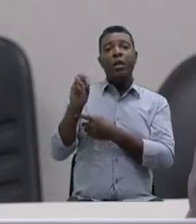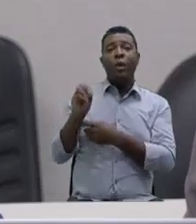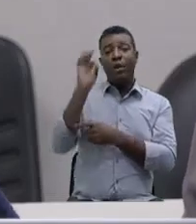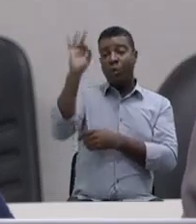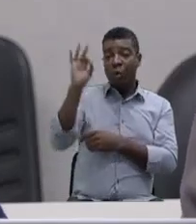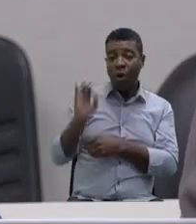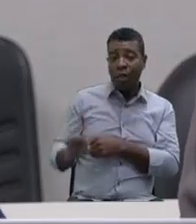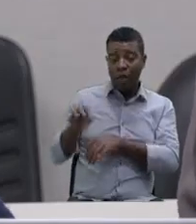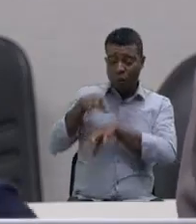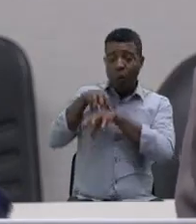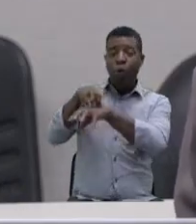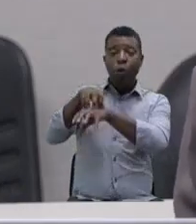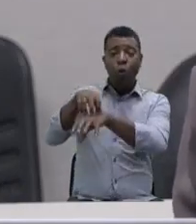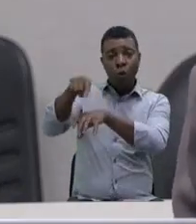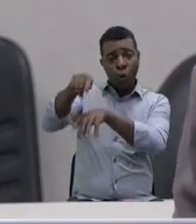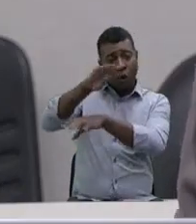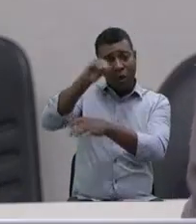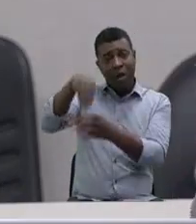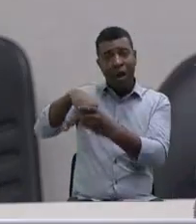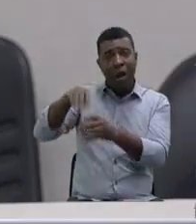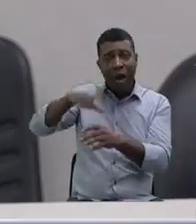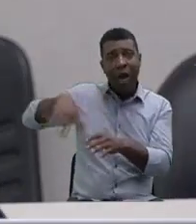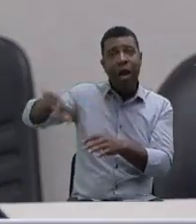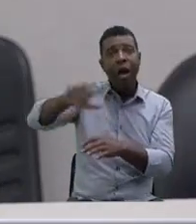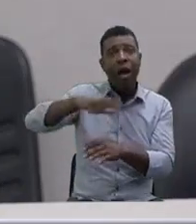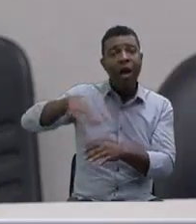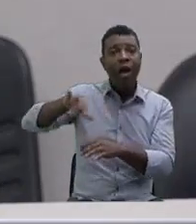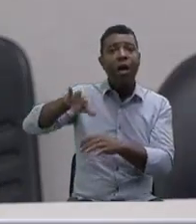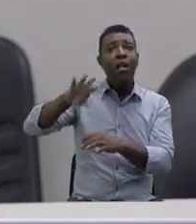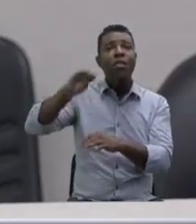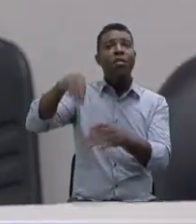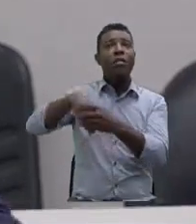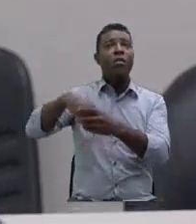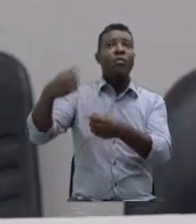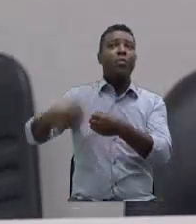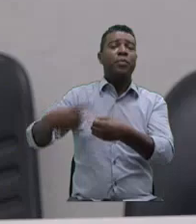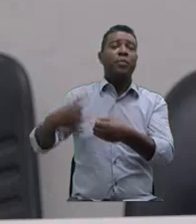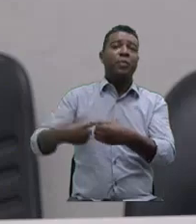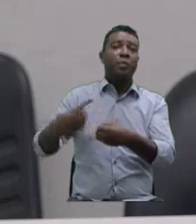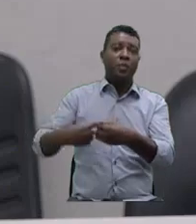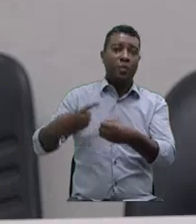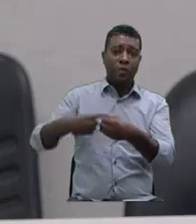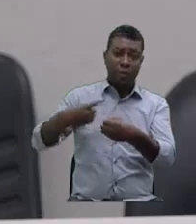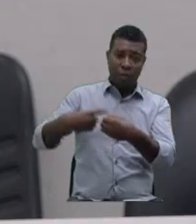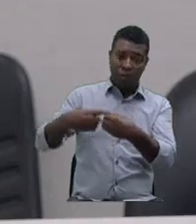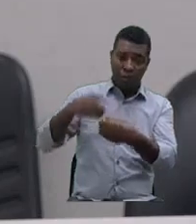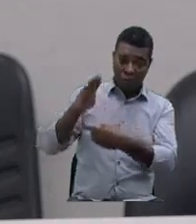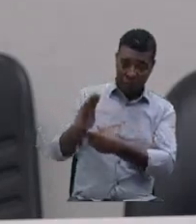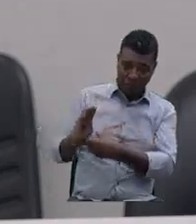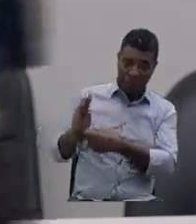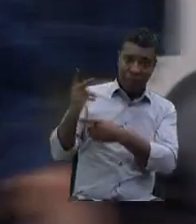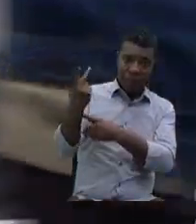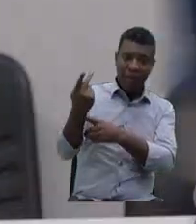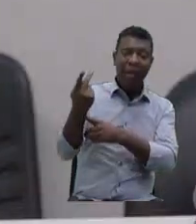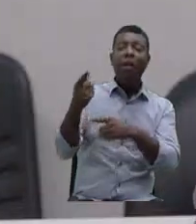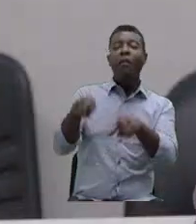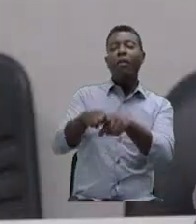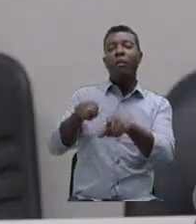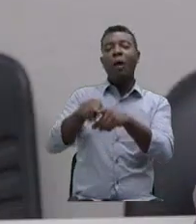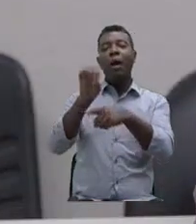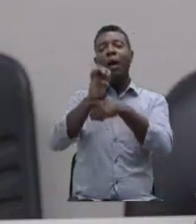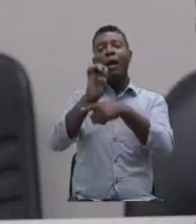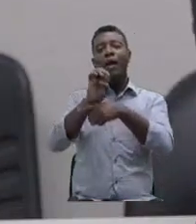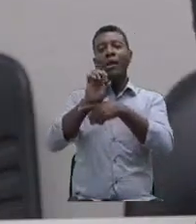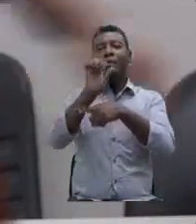do turismo que nós temos na cidade de Belo Horizonte, no estado de Minas Gerais, é